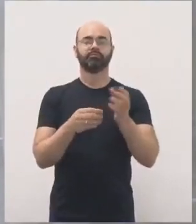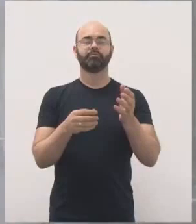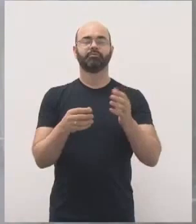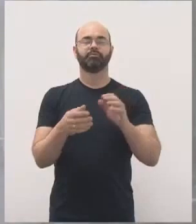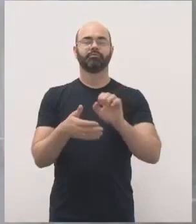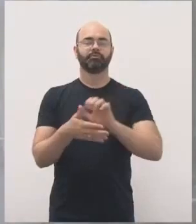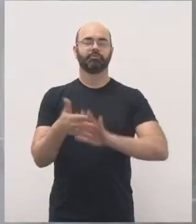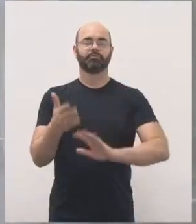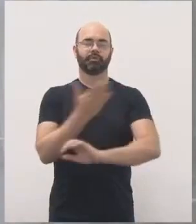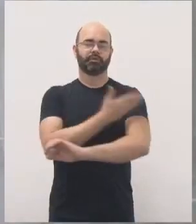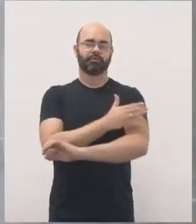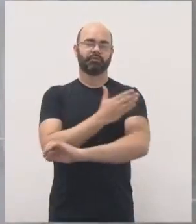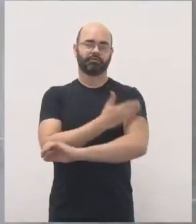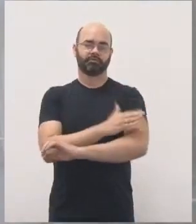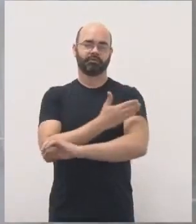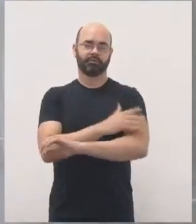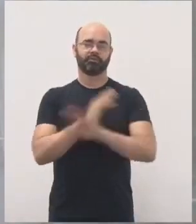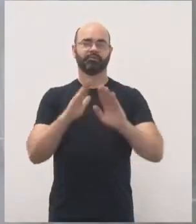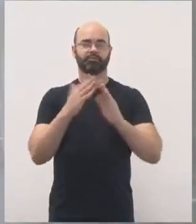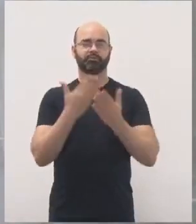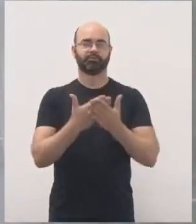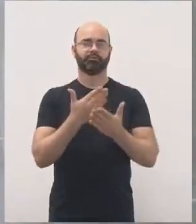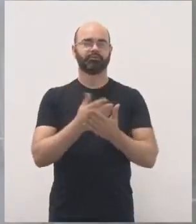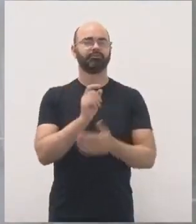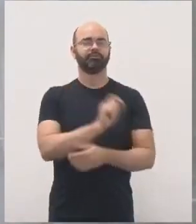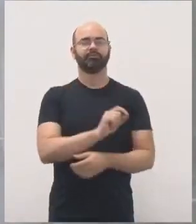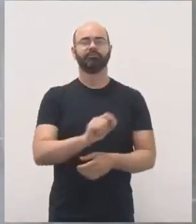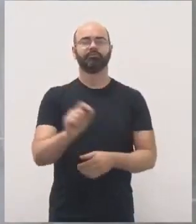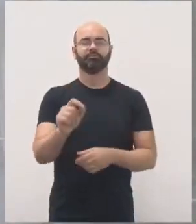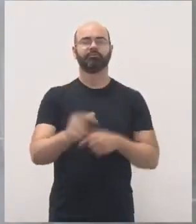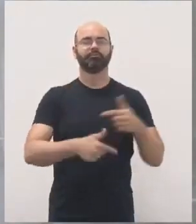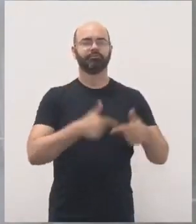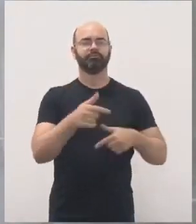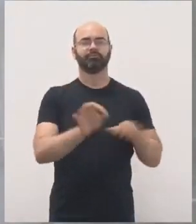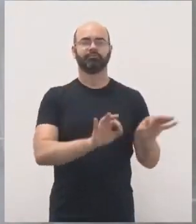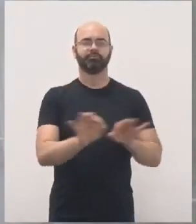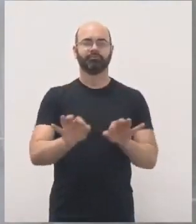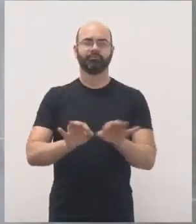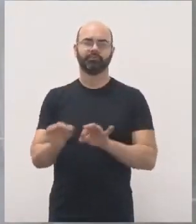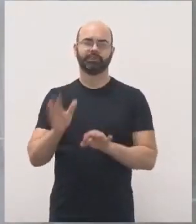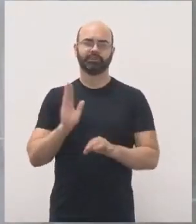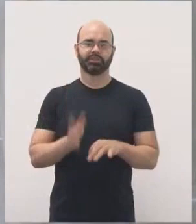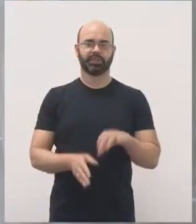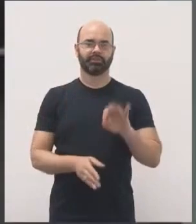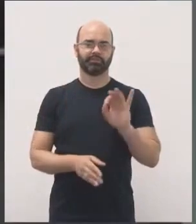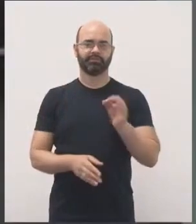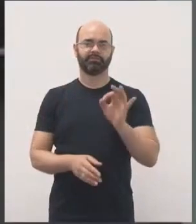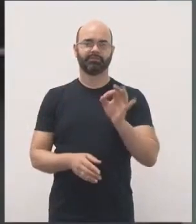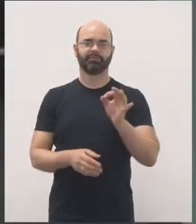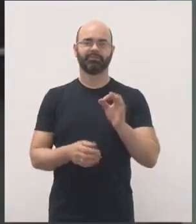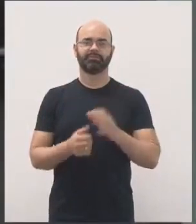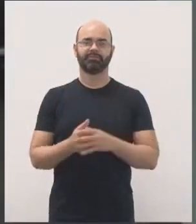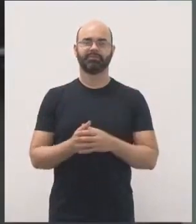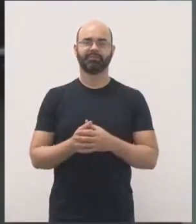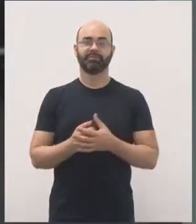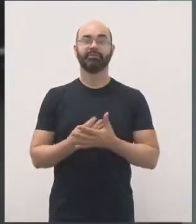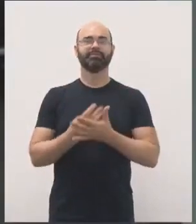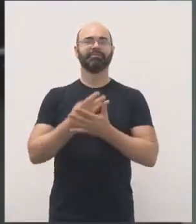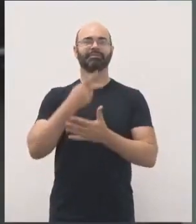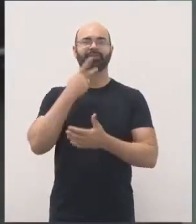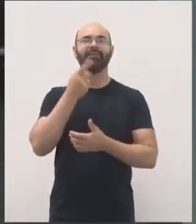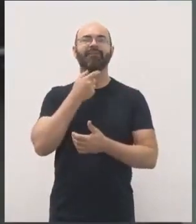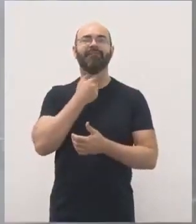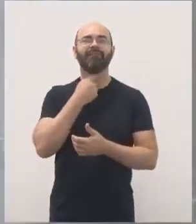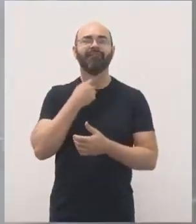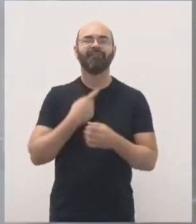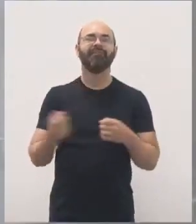que a gente sabe que muitas unidades escolares já estão organizando, tá? Então, Bom dia, isso... Alcione. Opa!